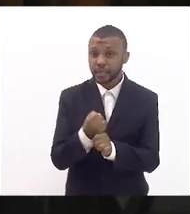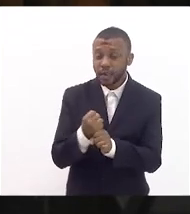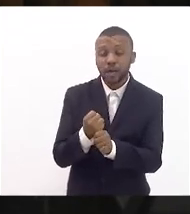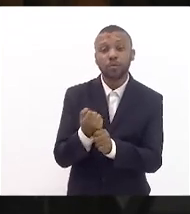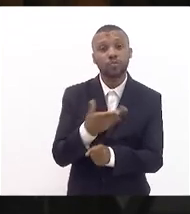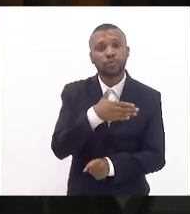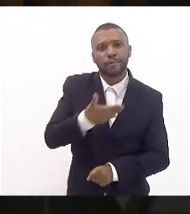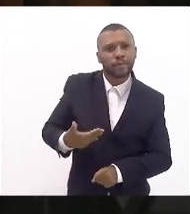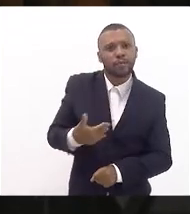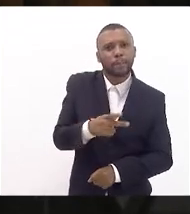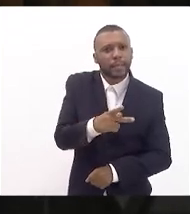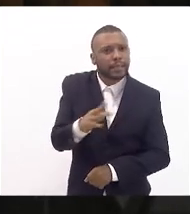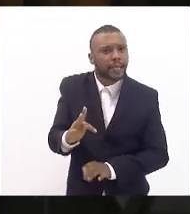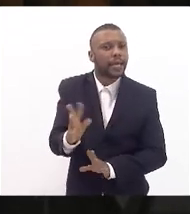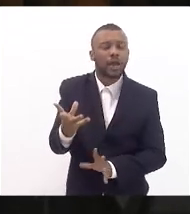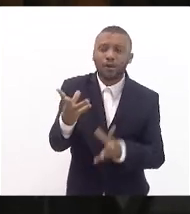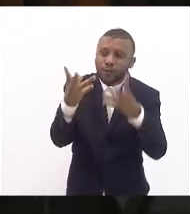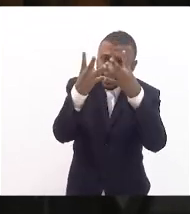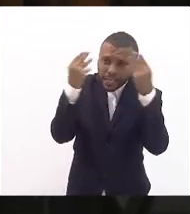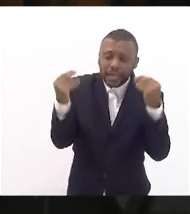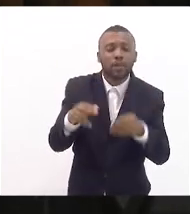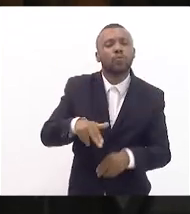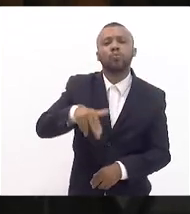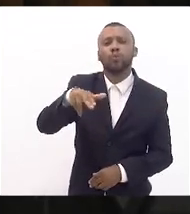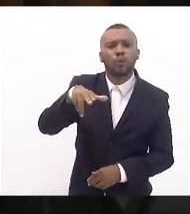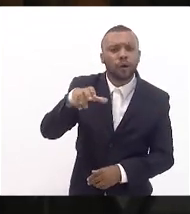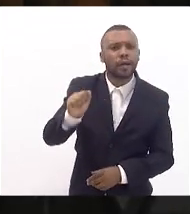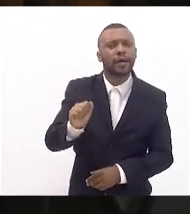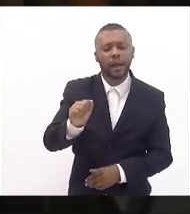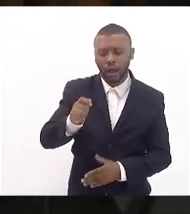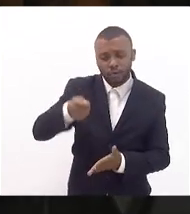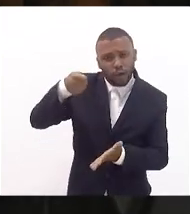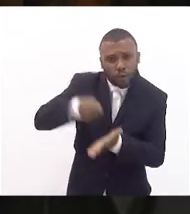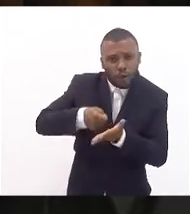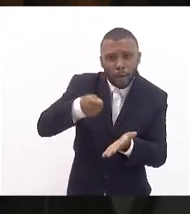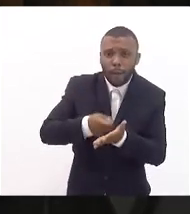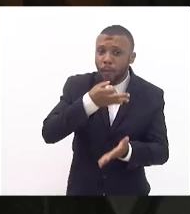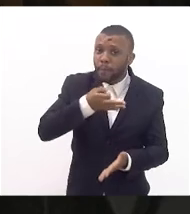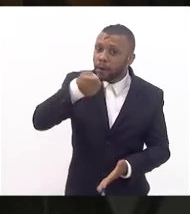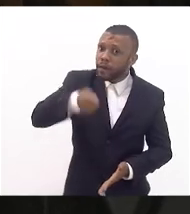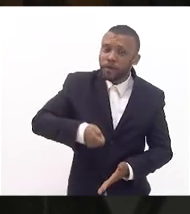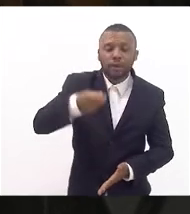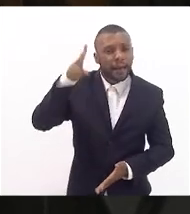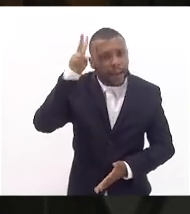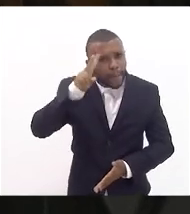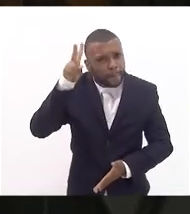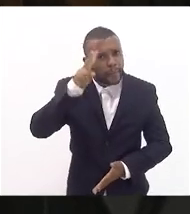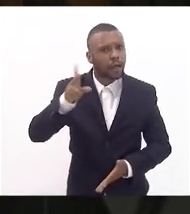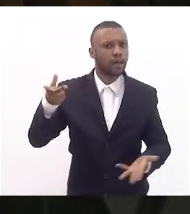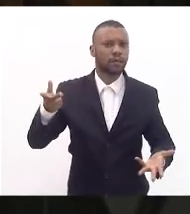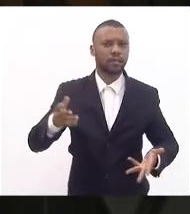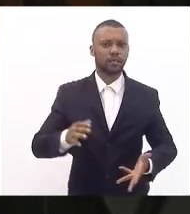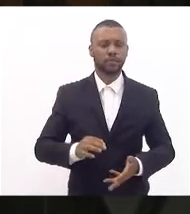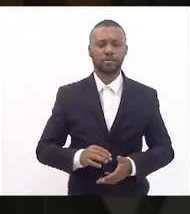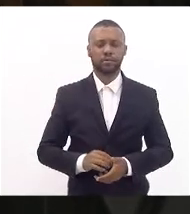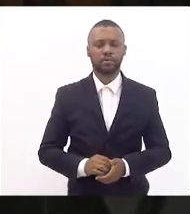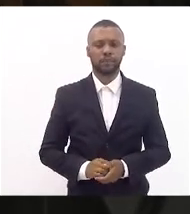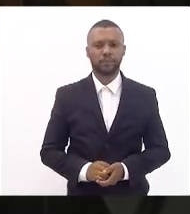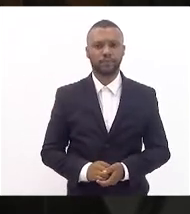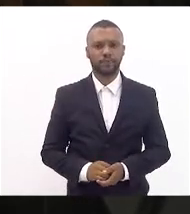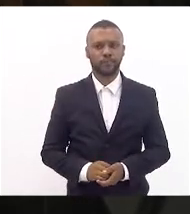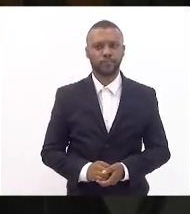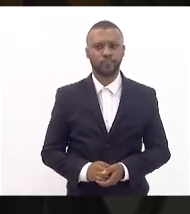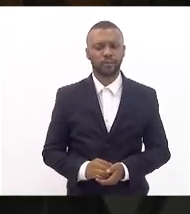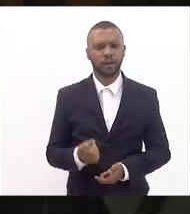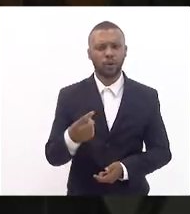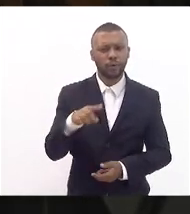PT. Eu não vou esquecer nunca. Faço questão de lembrar. Faço questão de lembrar. Ou vocês